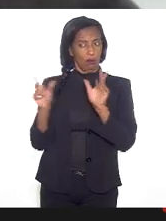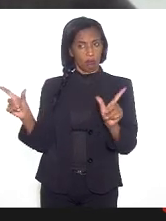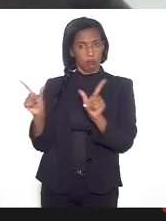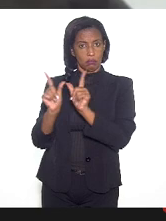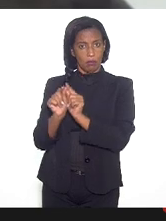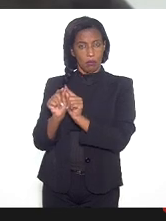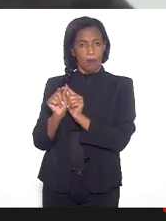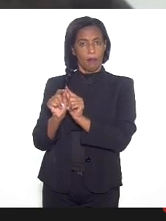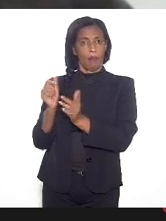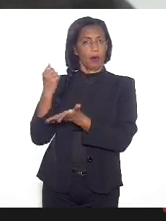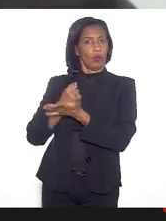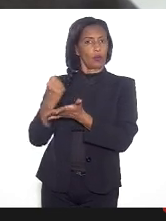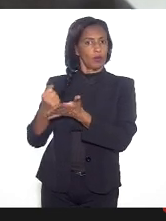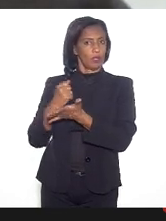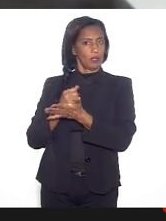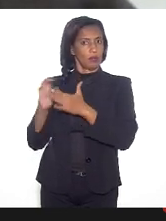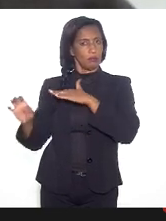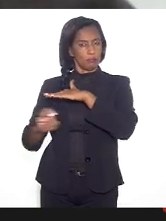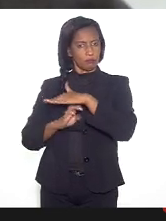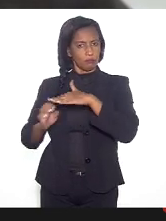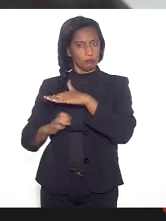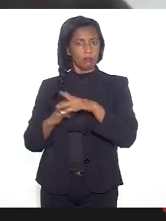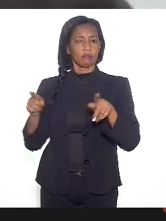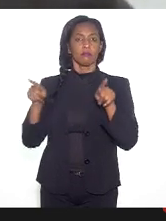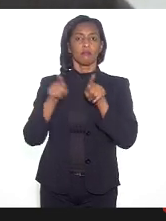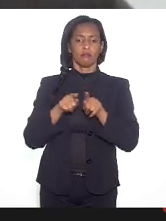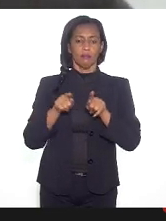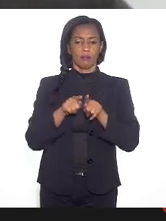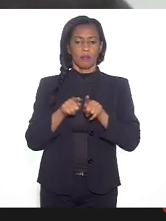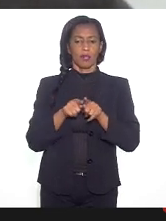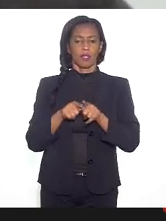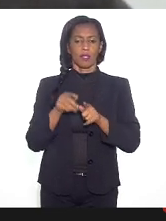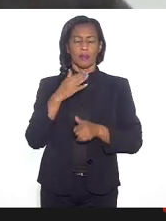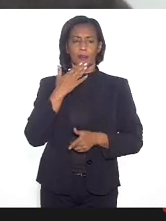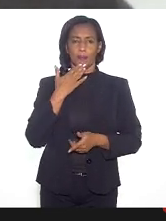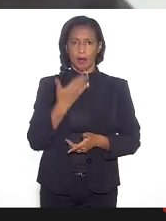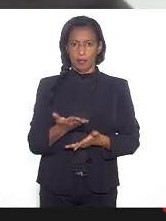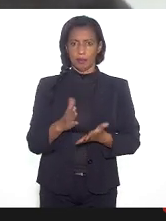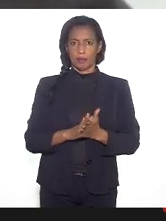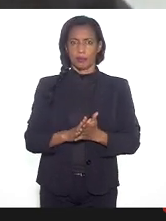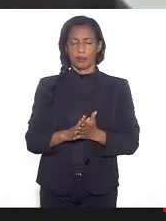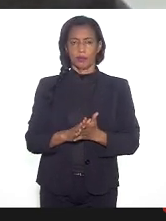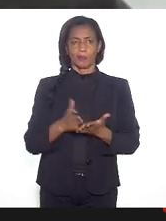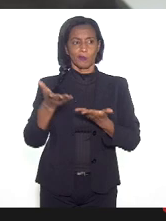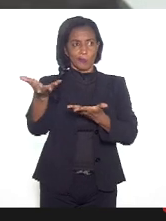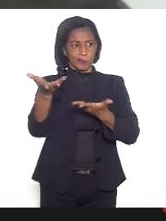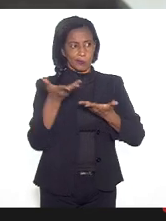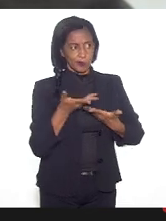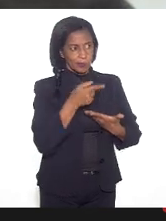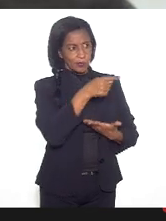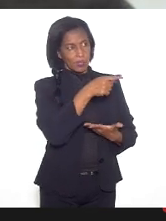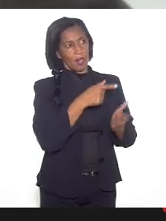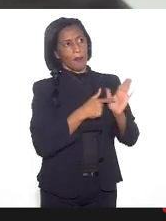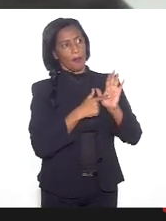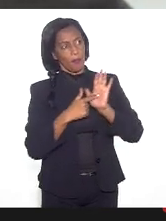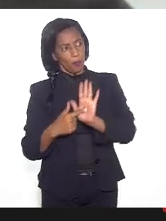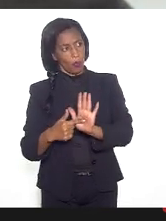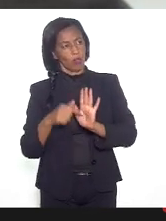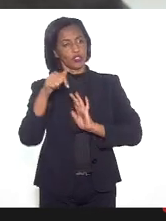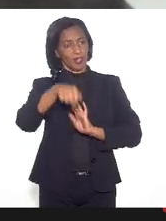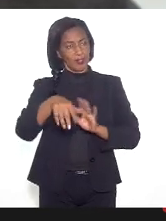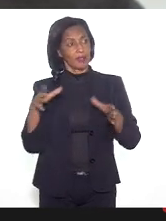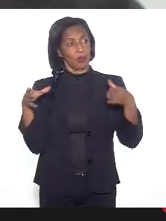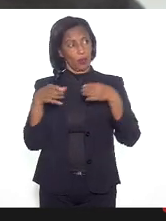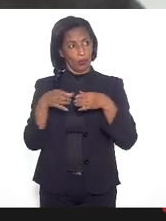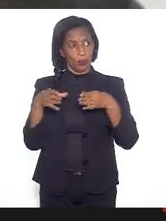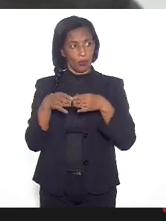a contratação dessa empresa, também faço o requerimento para que, a solicitação para que Vossa Excelência apresente a esta